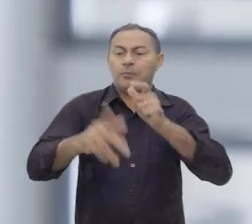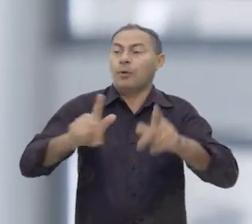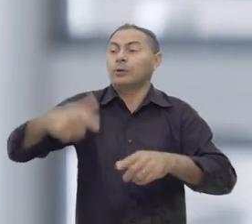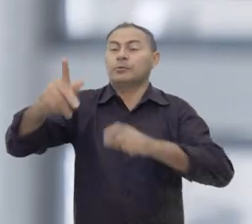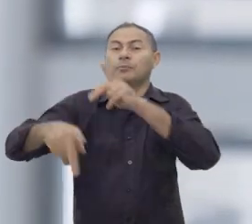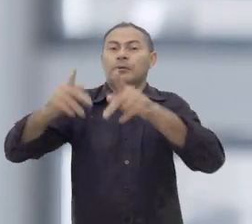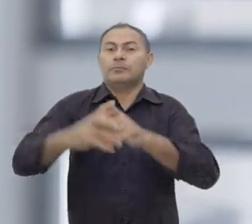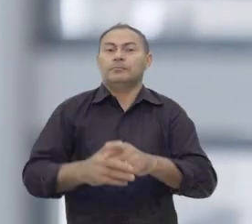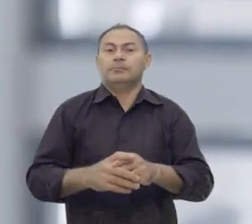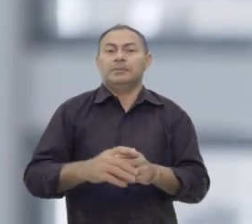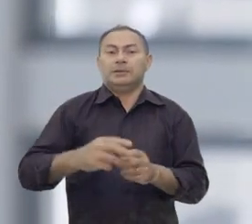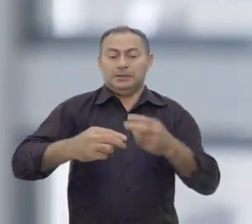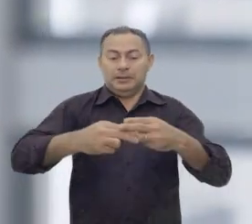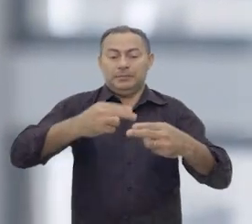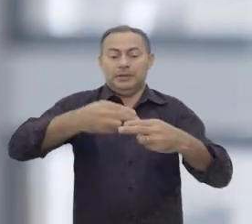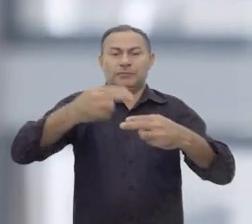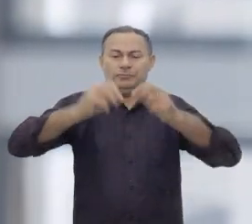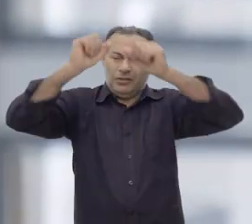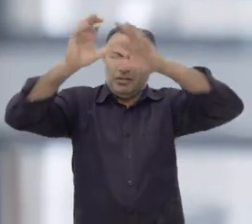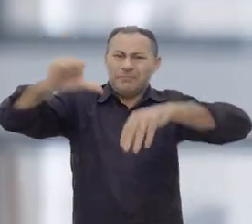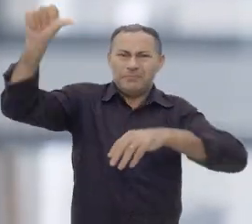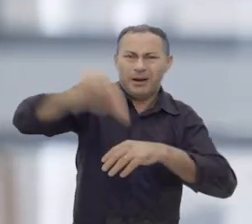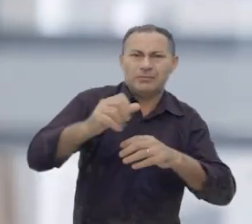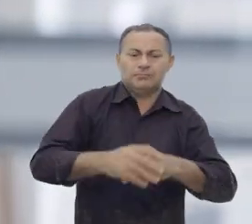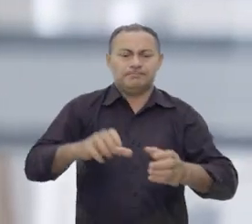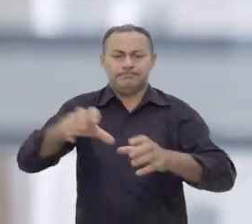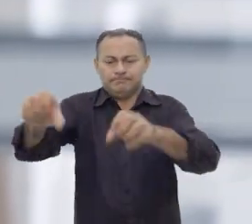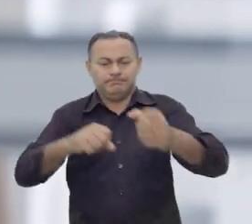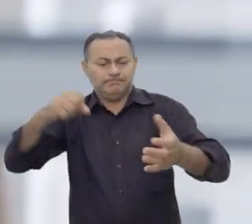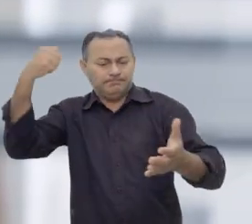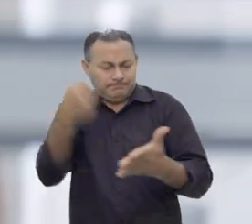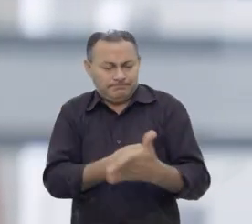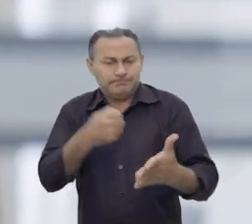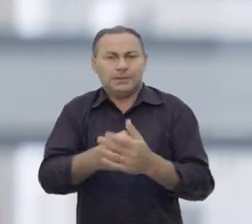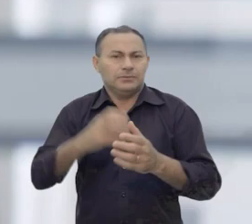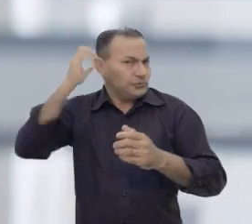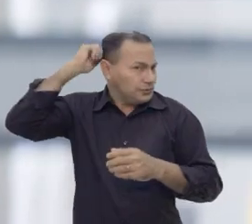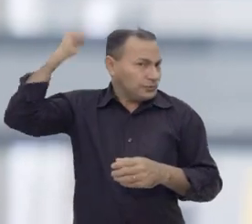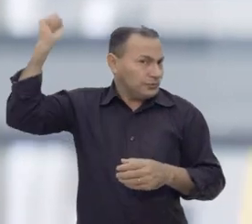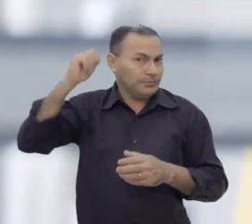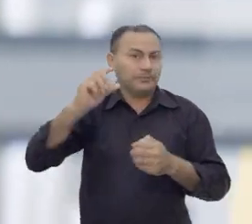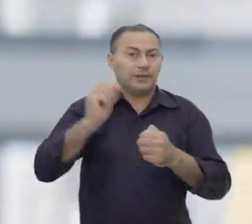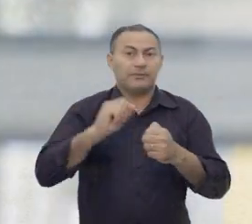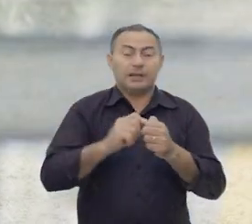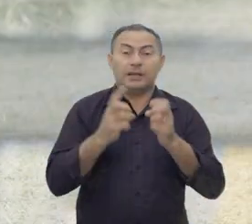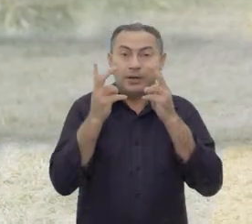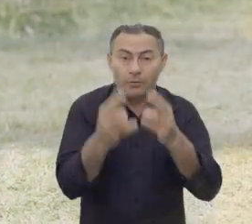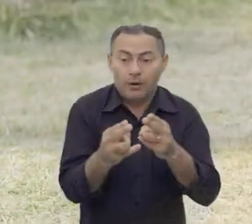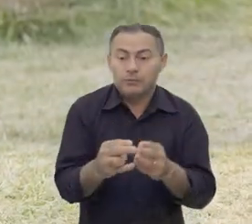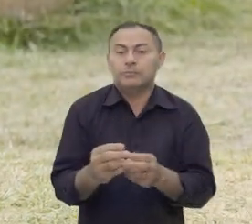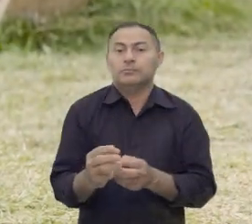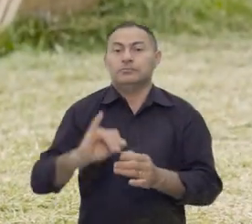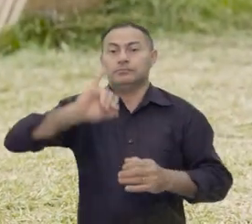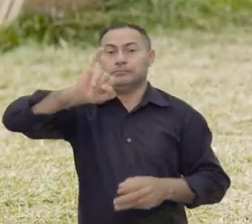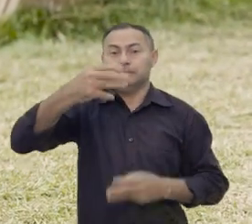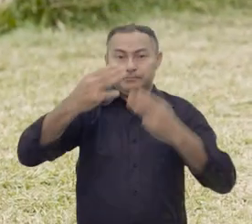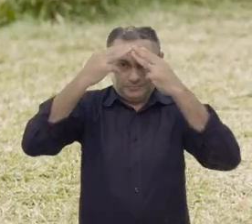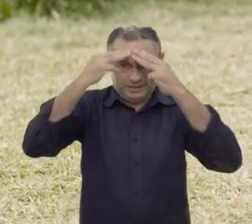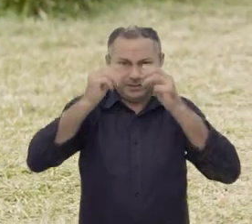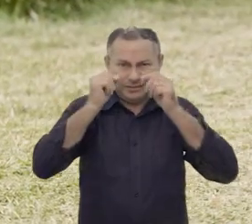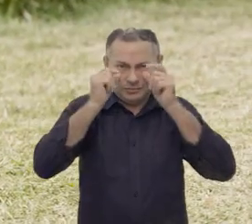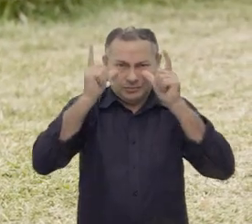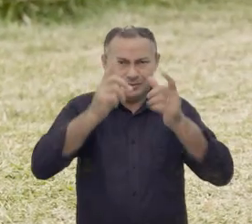povos? Neemias os amaldiçoou, bateu neles, os derrubou no chão e puxou seus cabelos. Ele faria a mesma coisa com esses